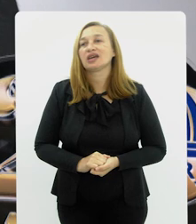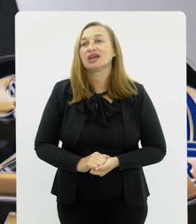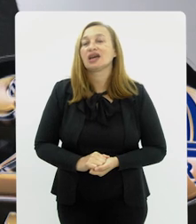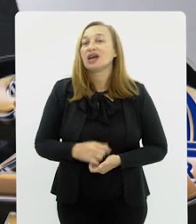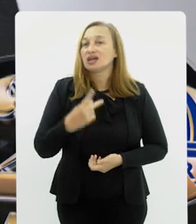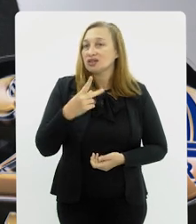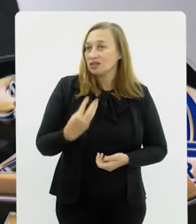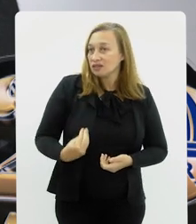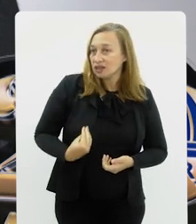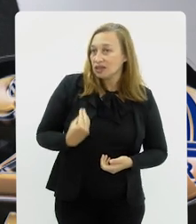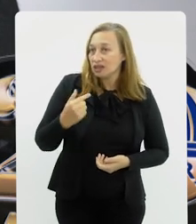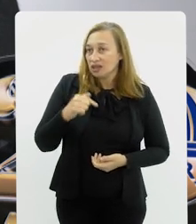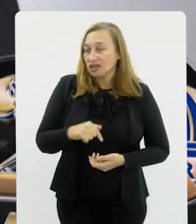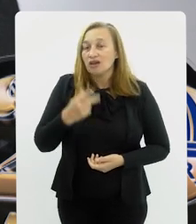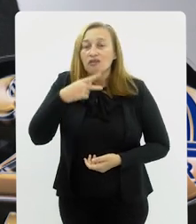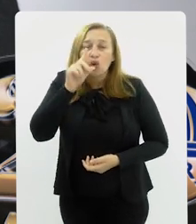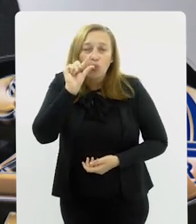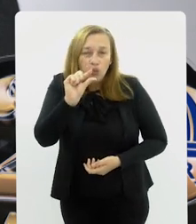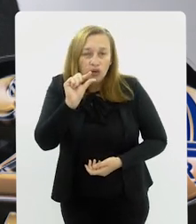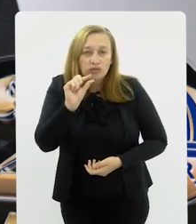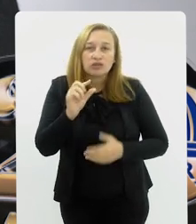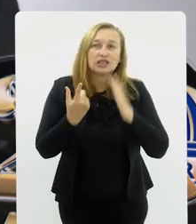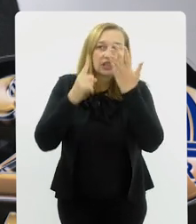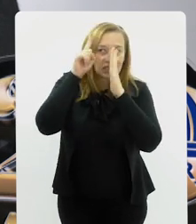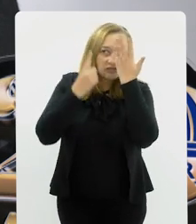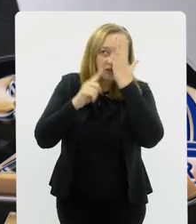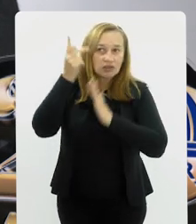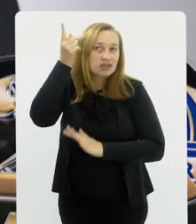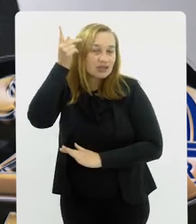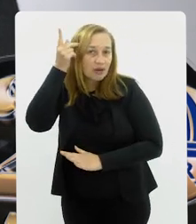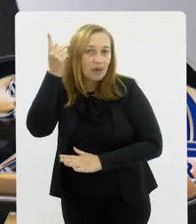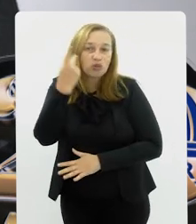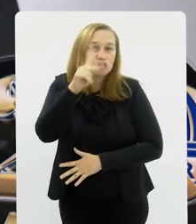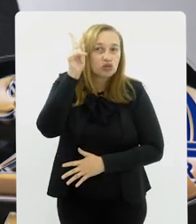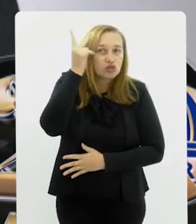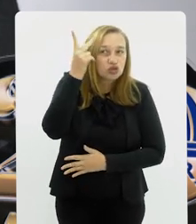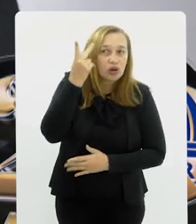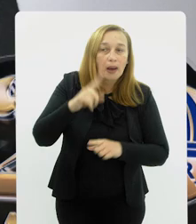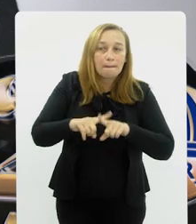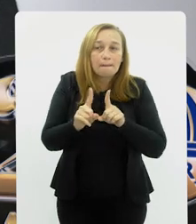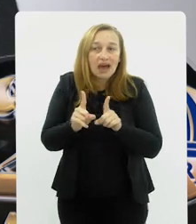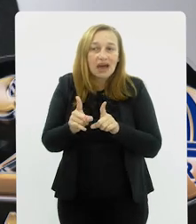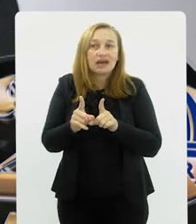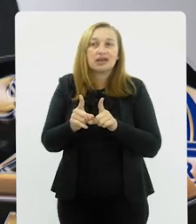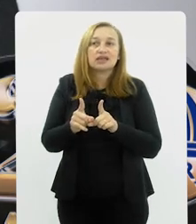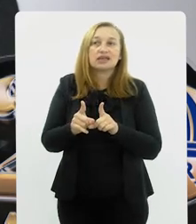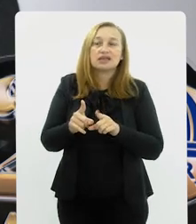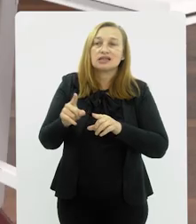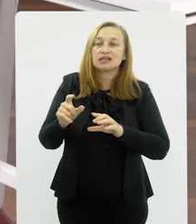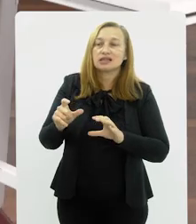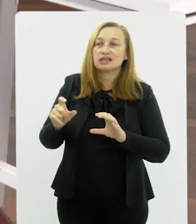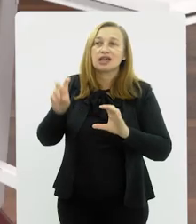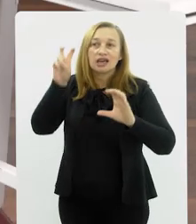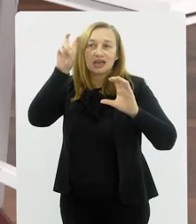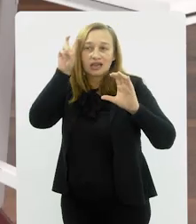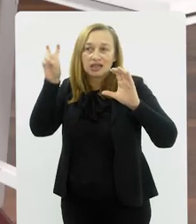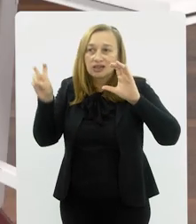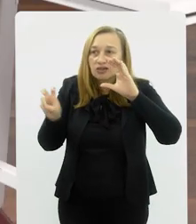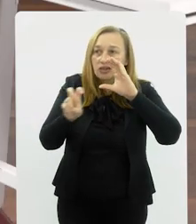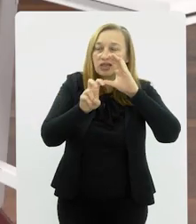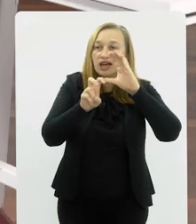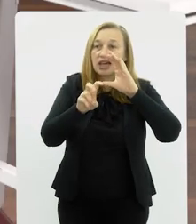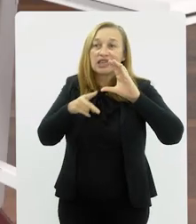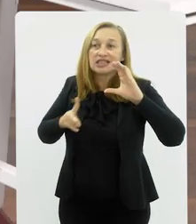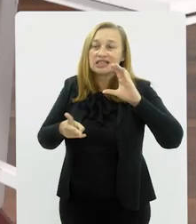muito a tua presença aqui para falar um pouco do Carnaval de São Paulo, falar um pouco da tua história. Mas aqui no Quintas